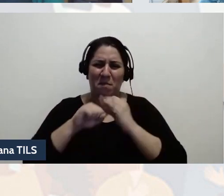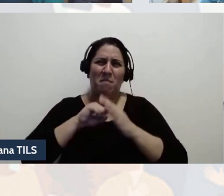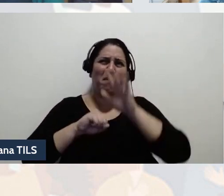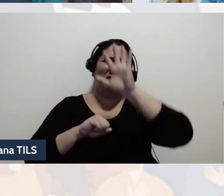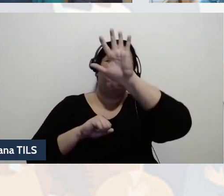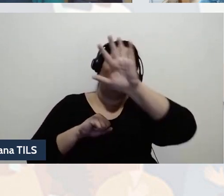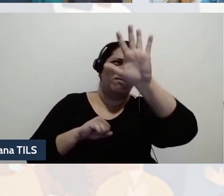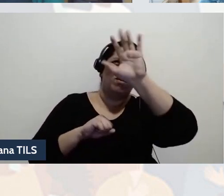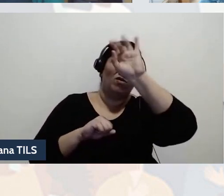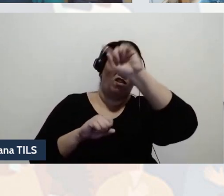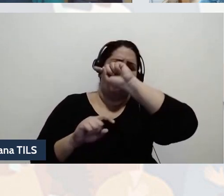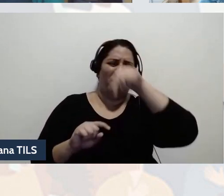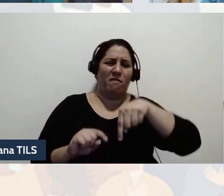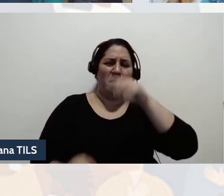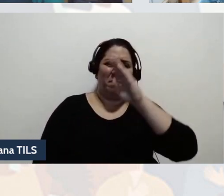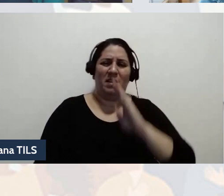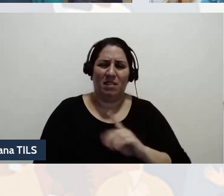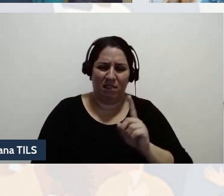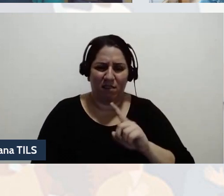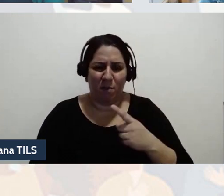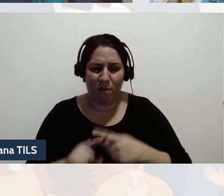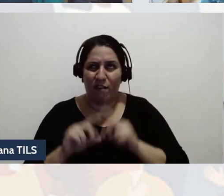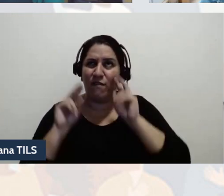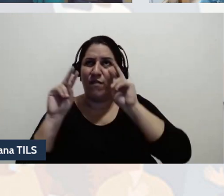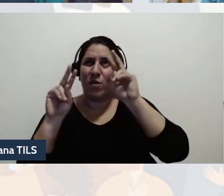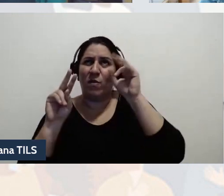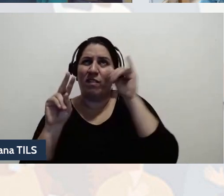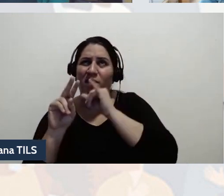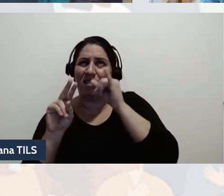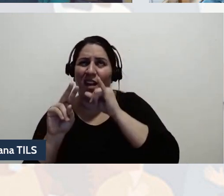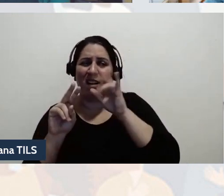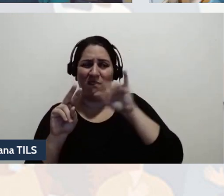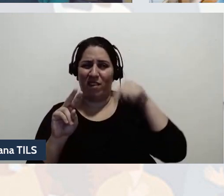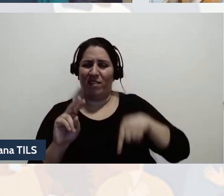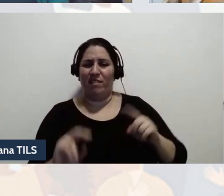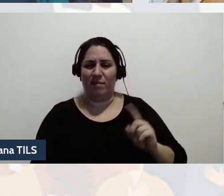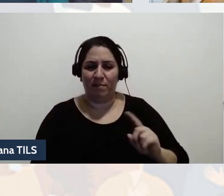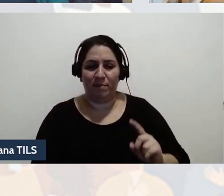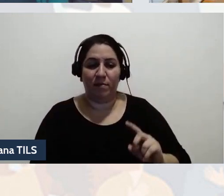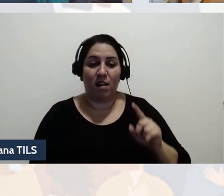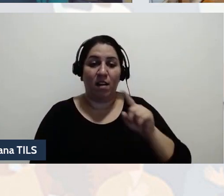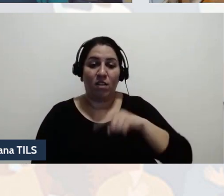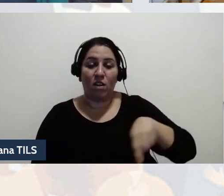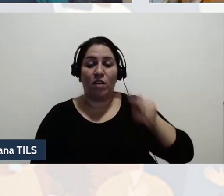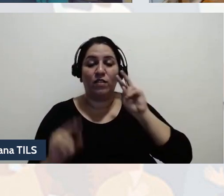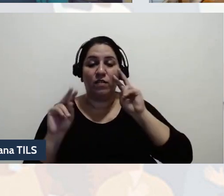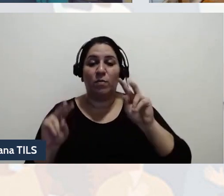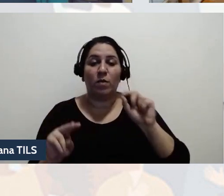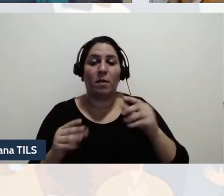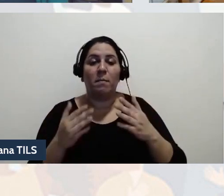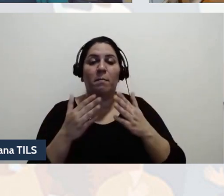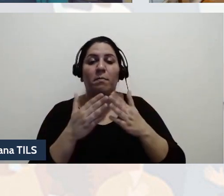ali, mesmo quando já estava na Itália, né? Mas uma das primeiras coisas que a gente viu foi pedidos de